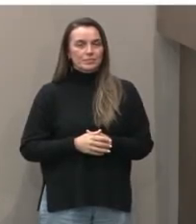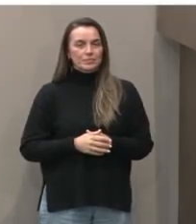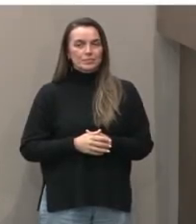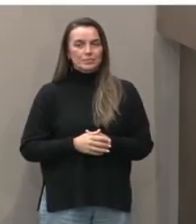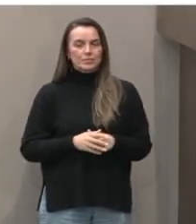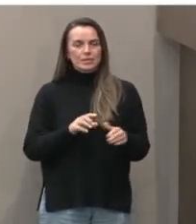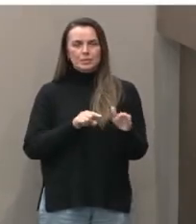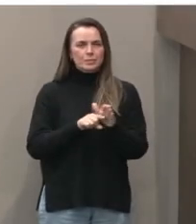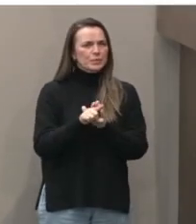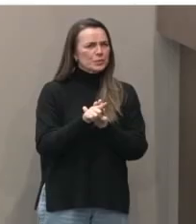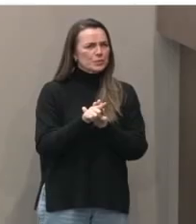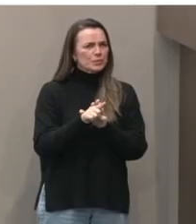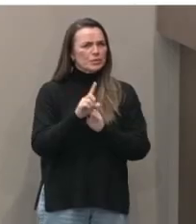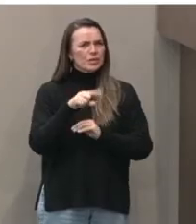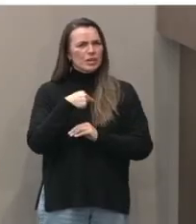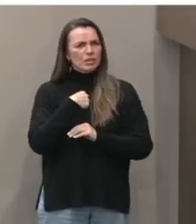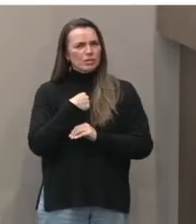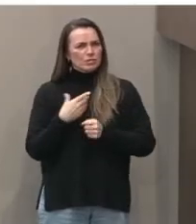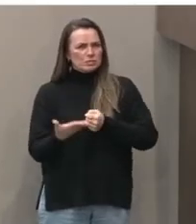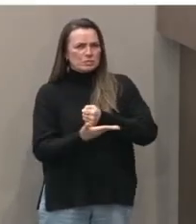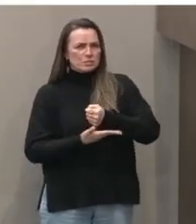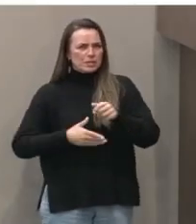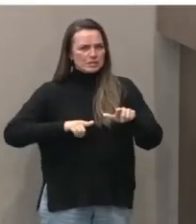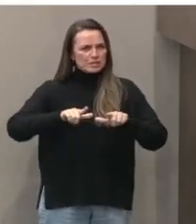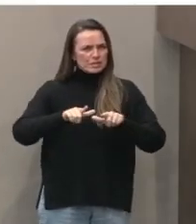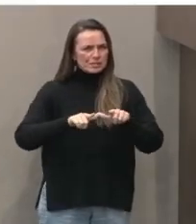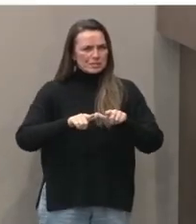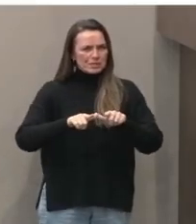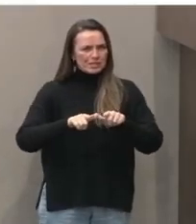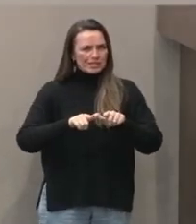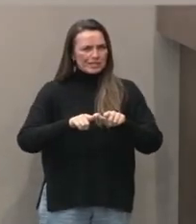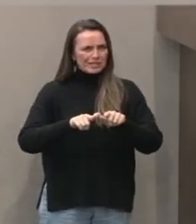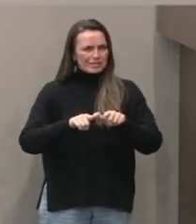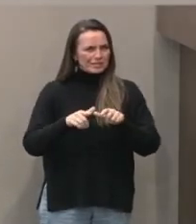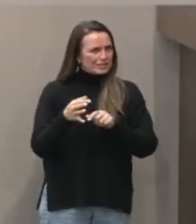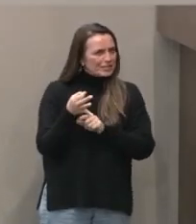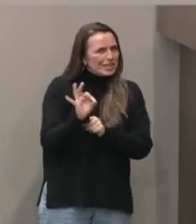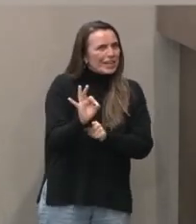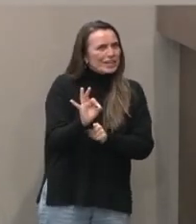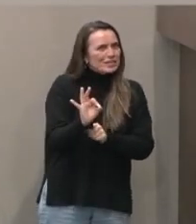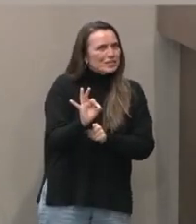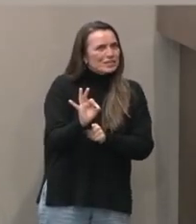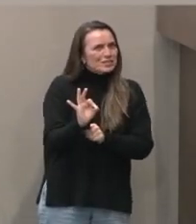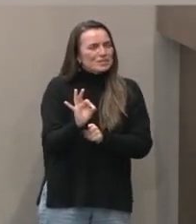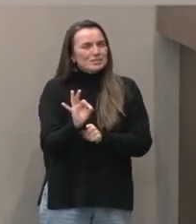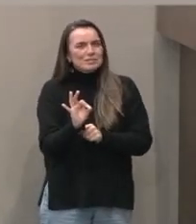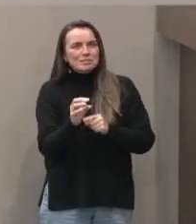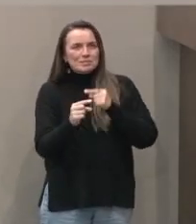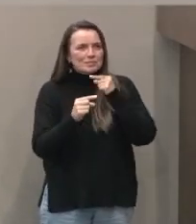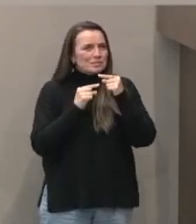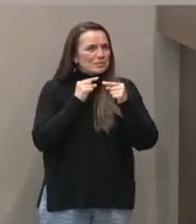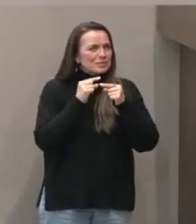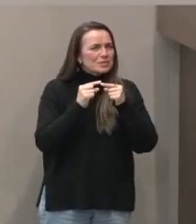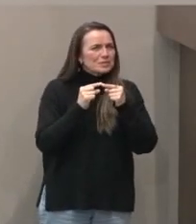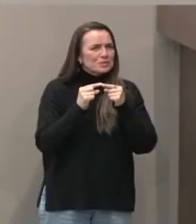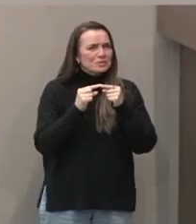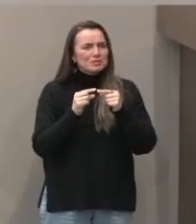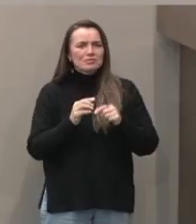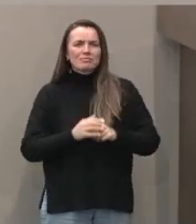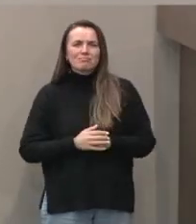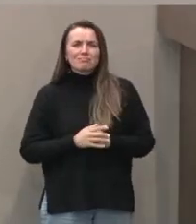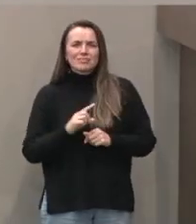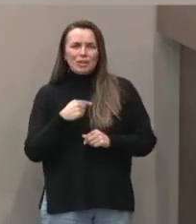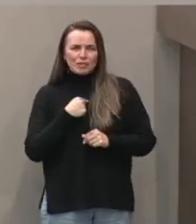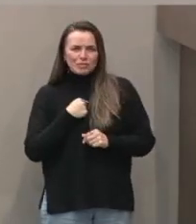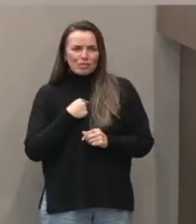Será que o nosso princípio de trabalho deu certo? Às vezes a gente se pergunta, se fecha num quarto, numa sala, diz, será que nós